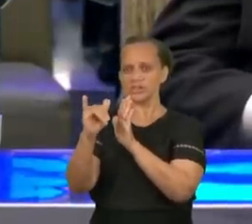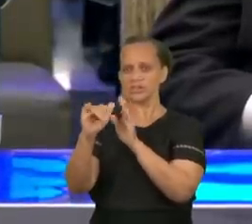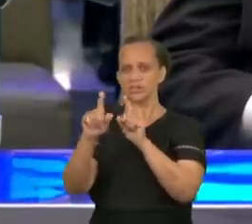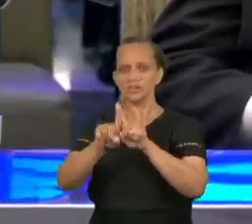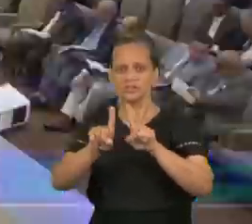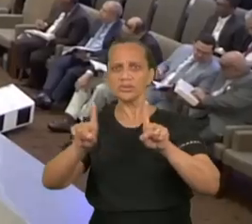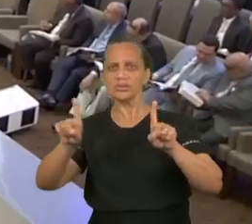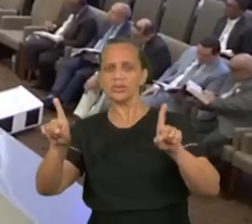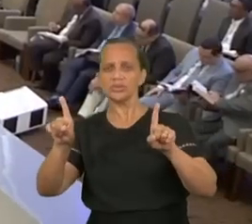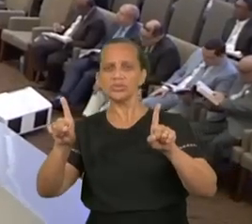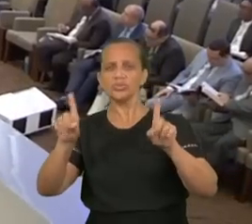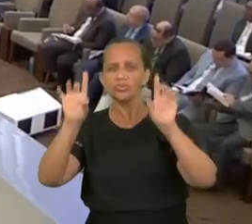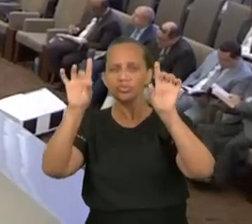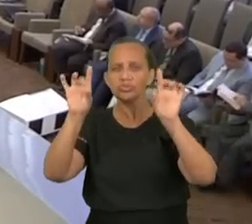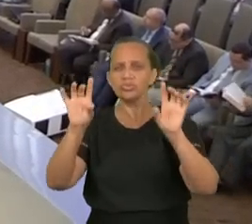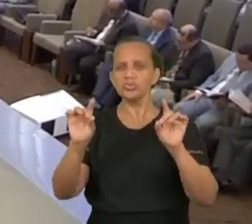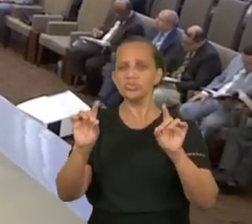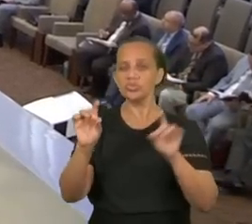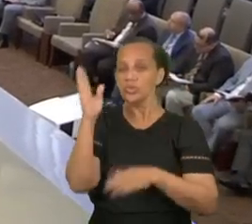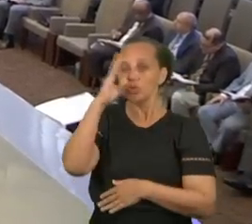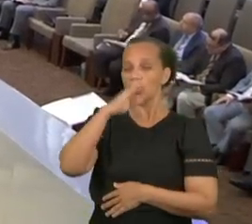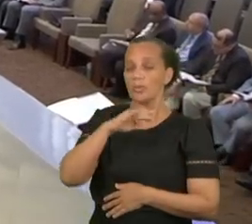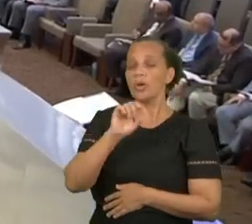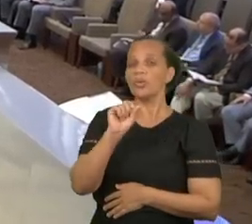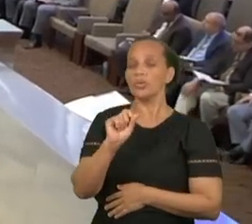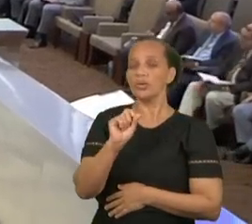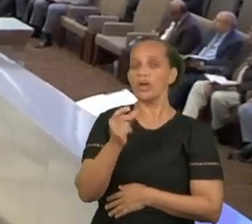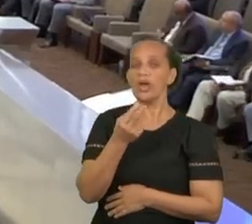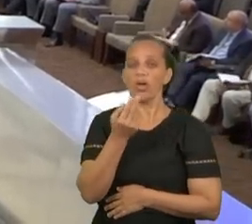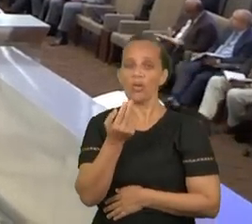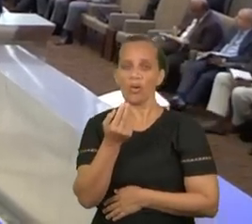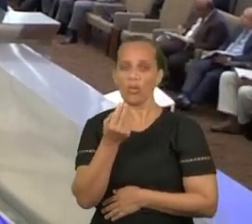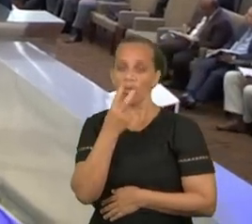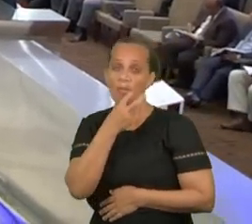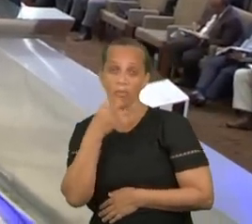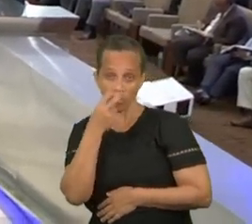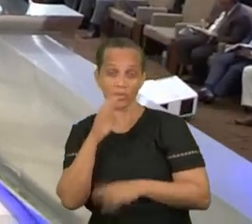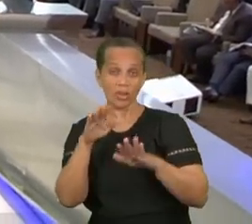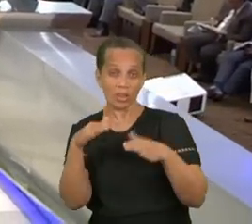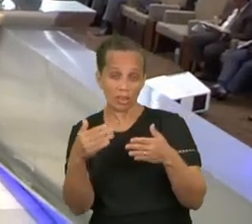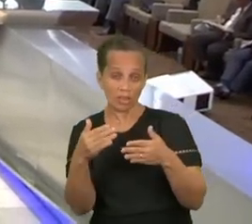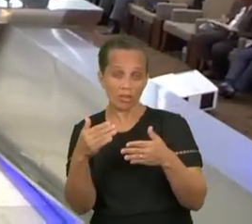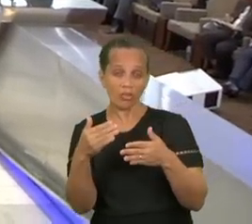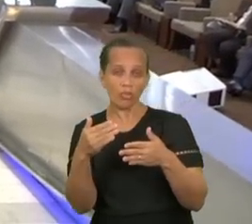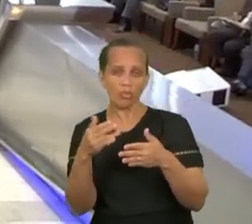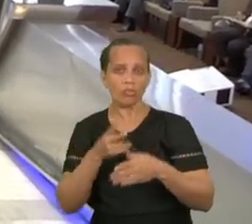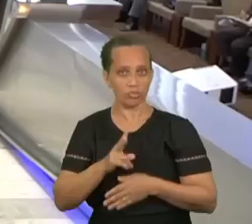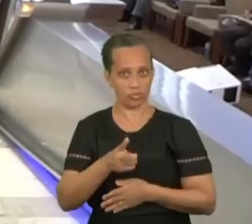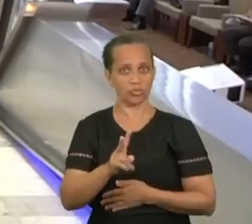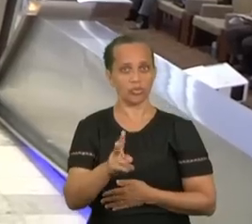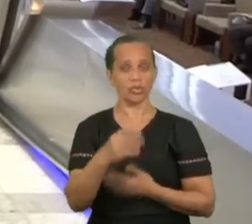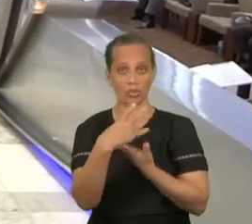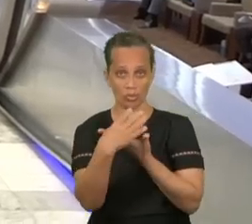o precioso do viu serás como a minha boca torna-se repita